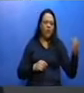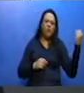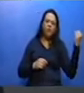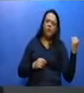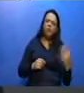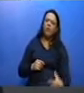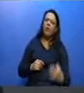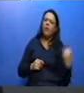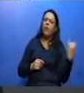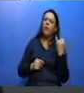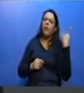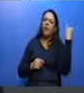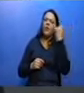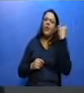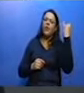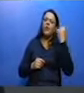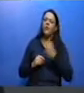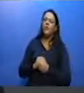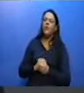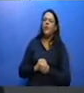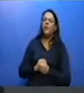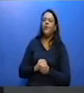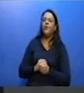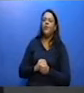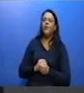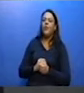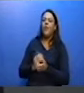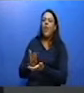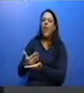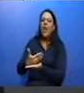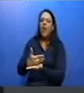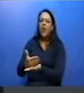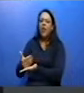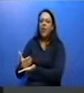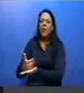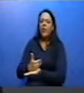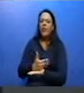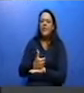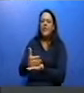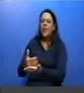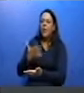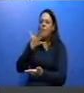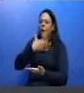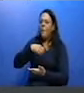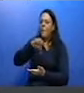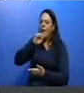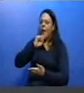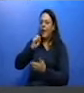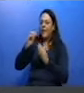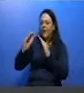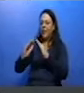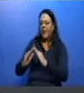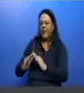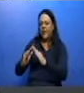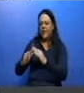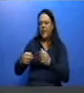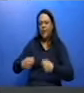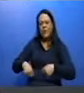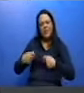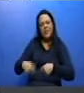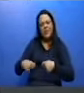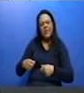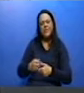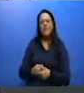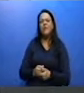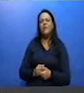da colaboração dos pais em casa. No momento que nós estamos vivendo, sem essa colaboração não seria